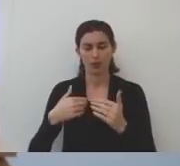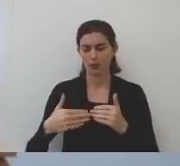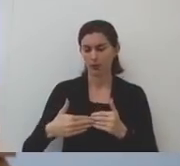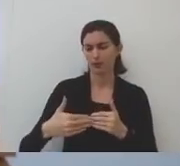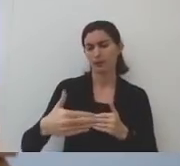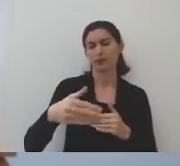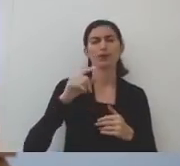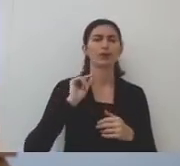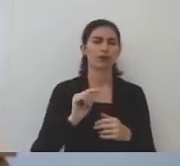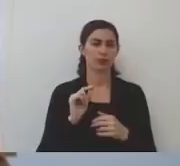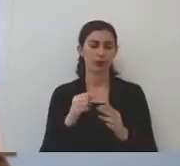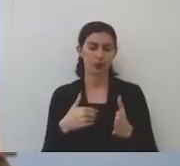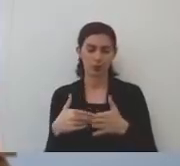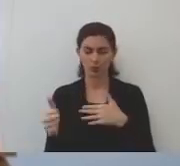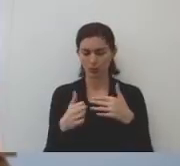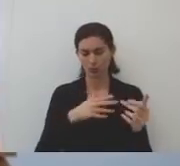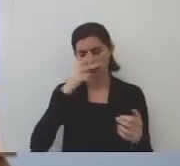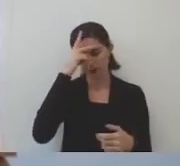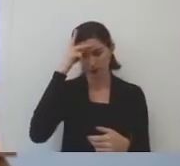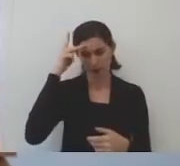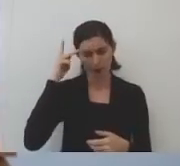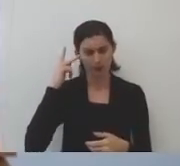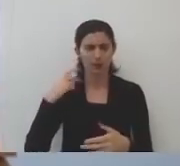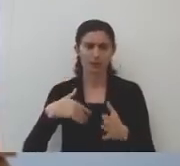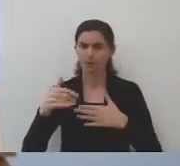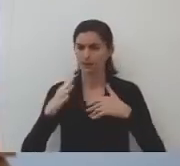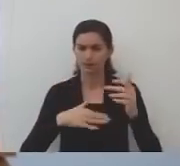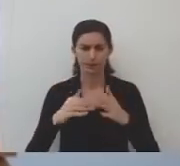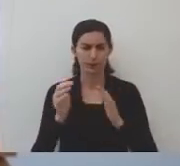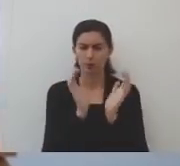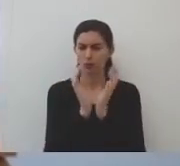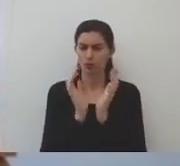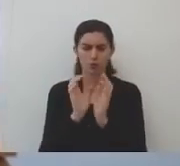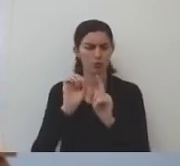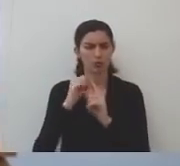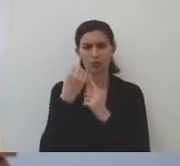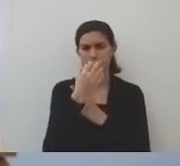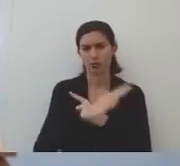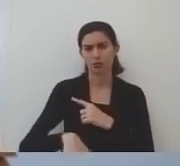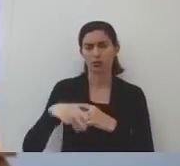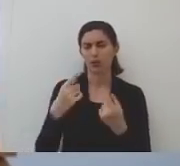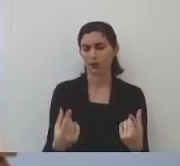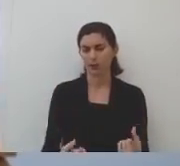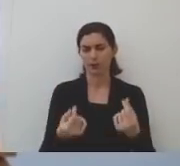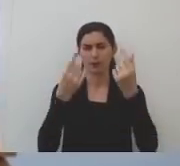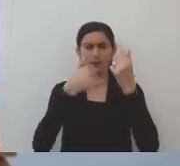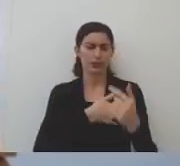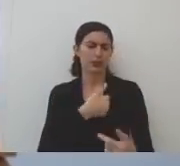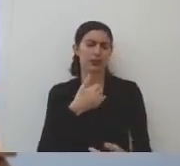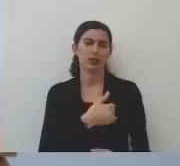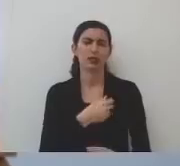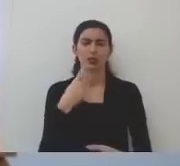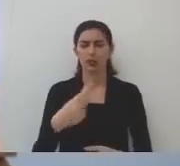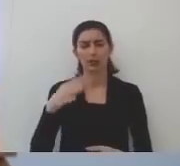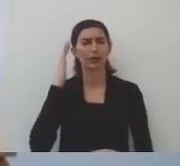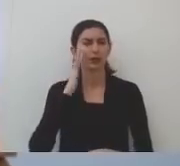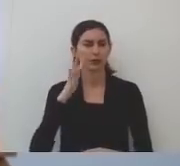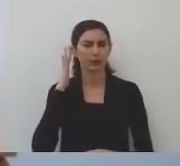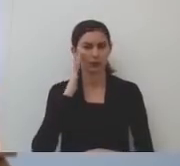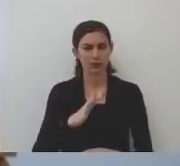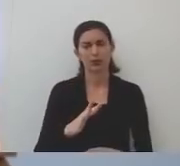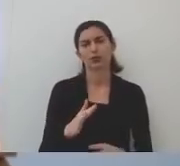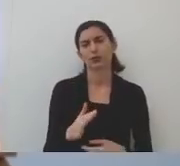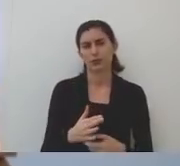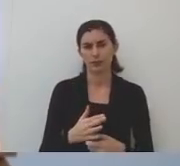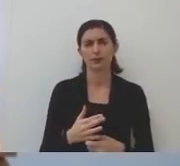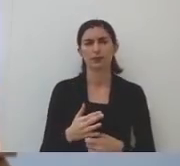do pressuposto que qualquer pessoa, independente da classe social, renda, idade, ela compreende os